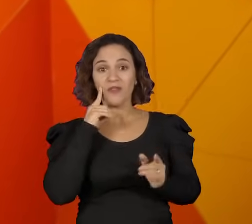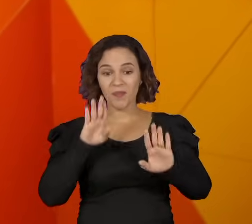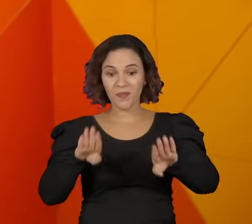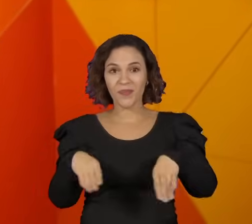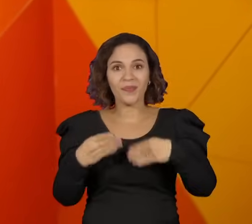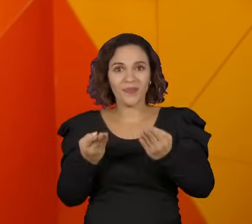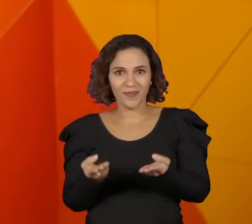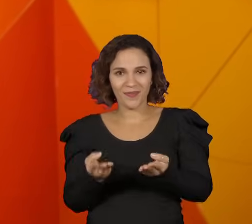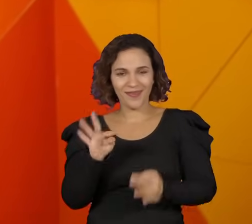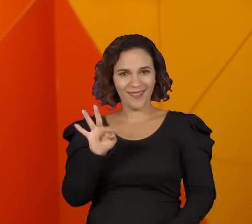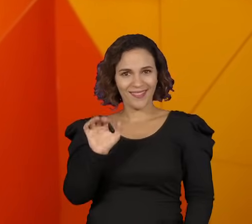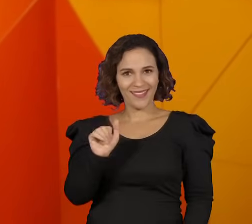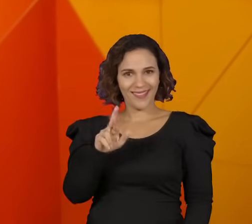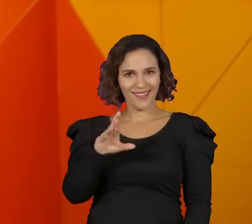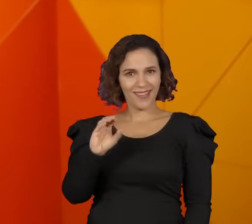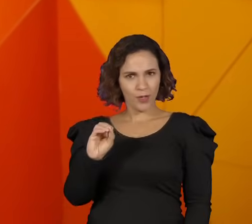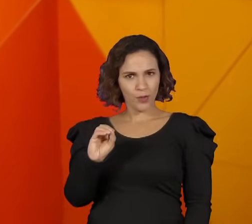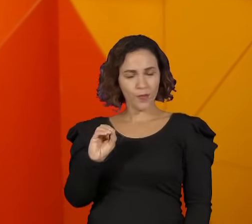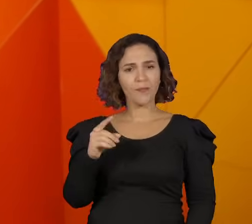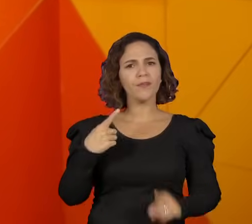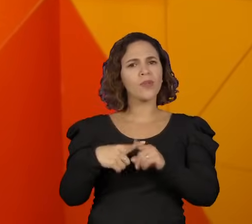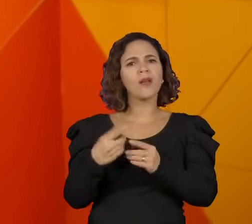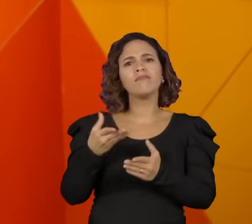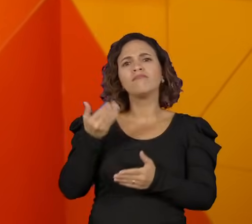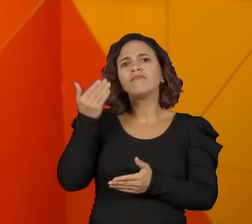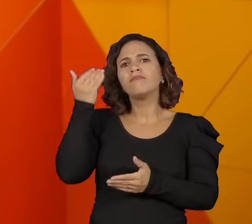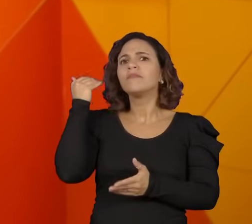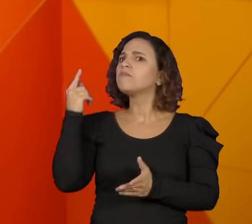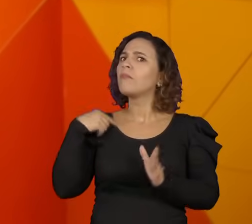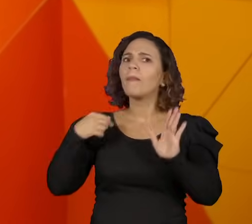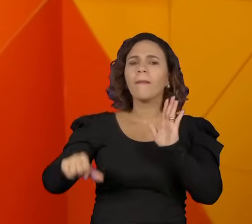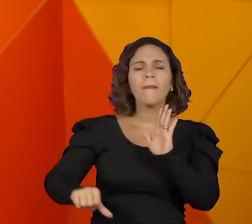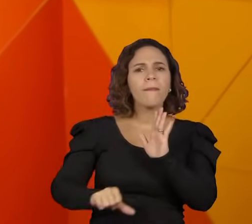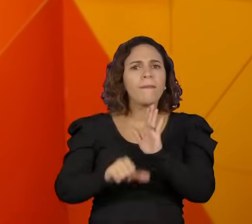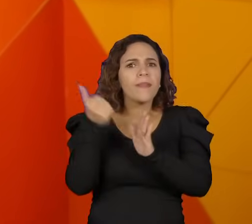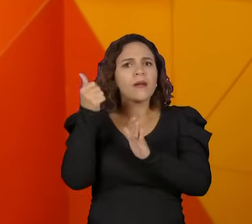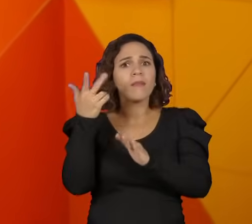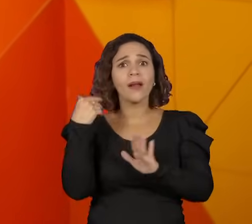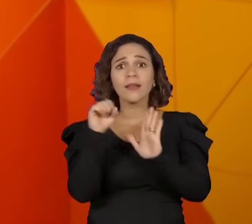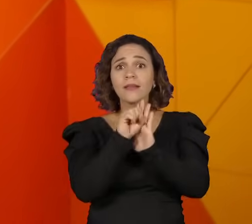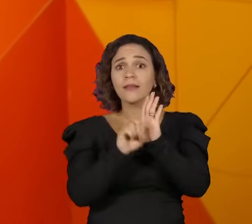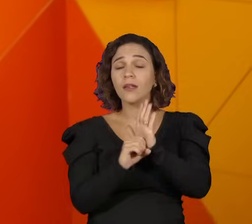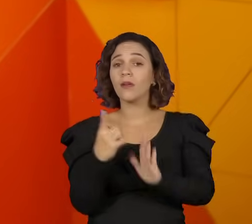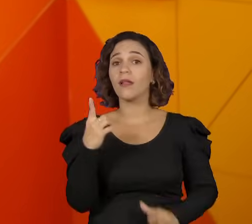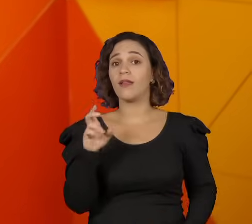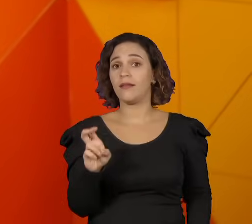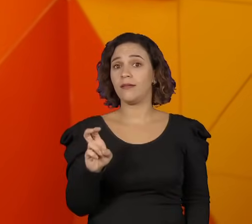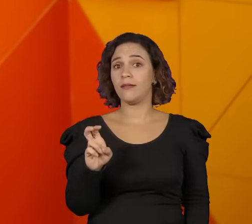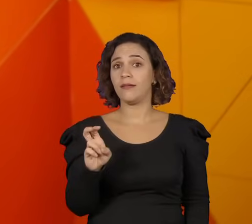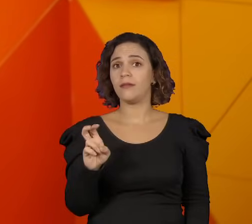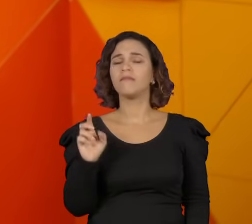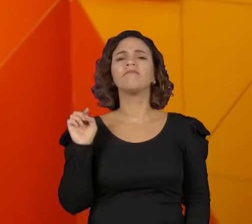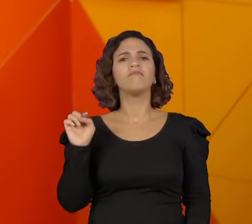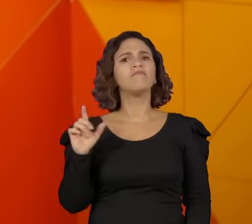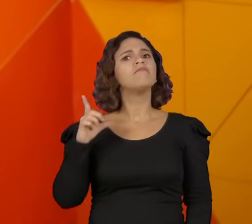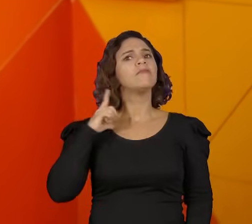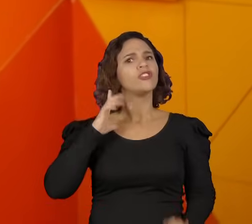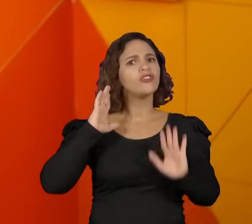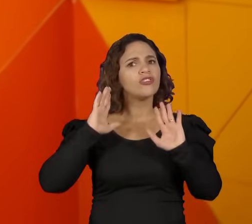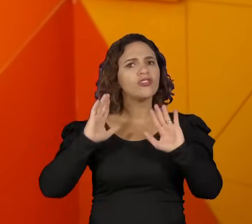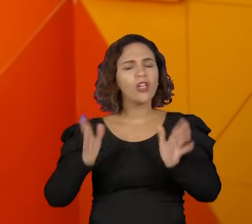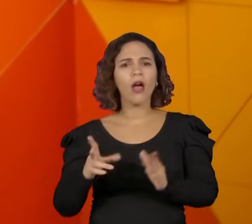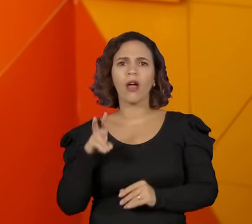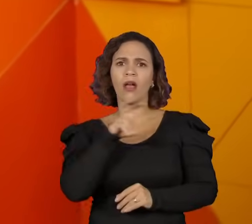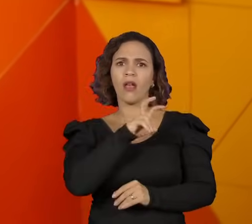agora? Sim, porque os primeiros registros a respeito do tarô constam do século XV e são, portanto, mais de